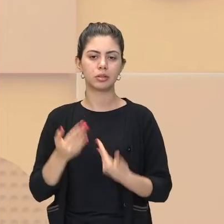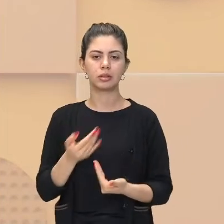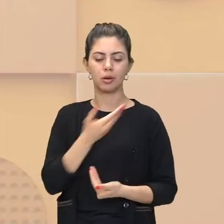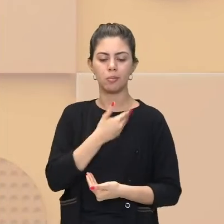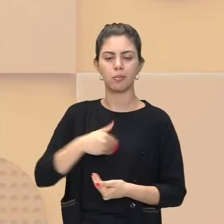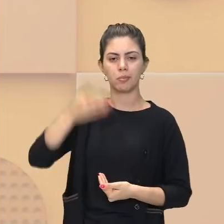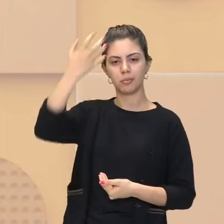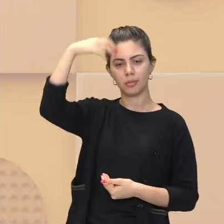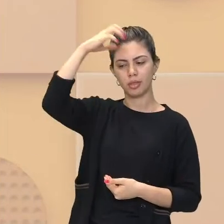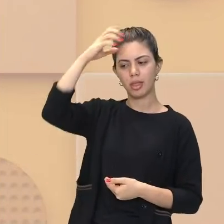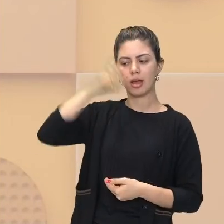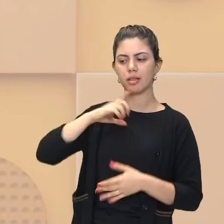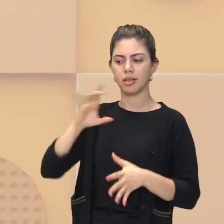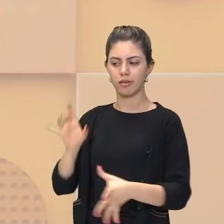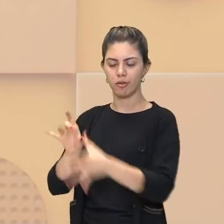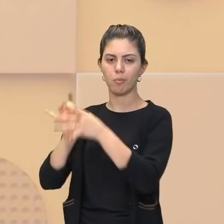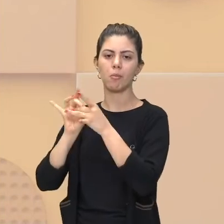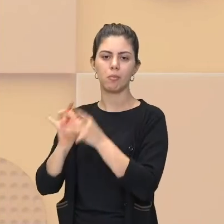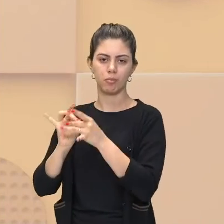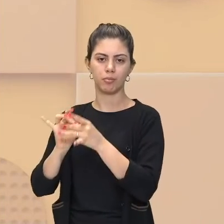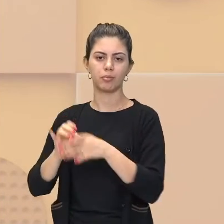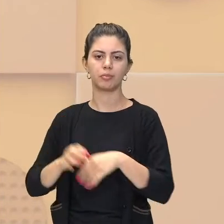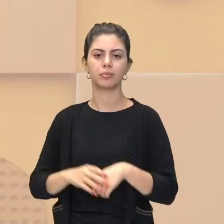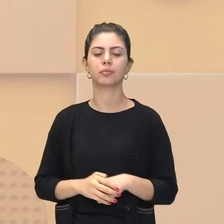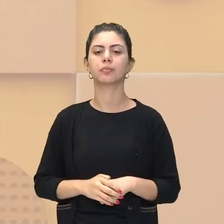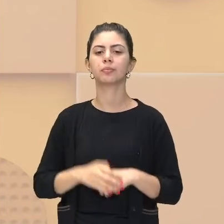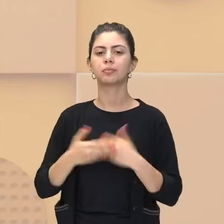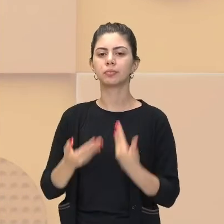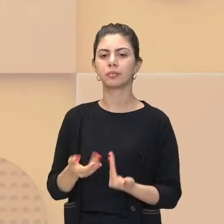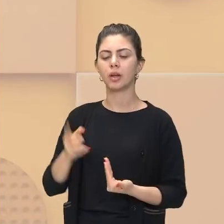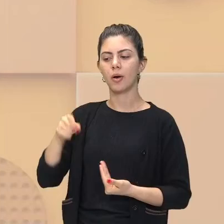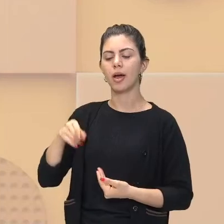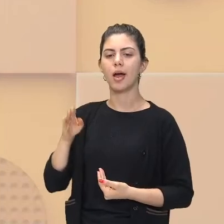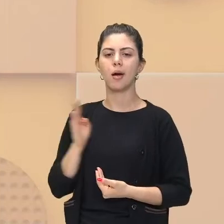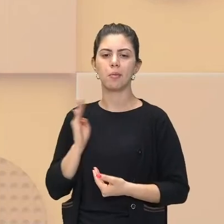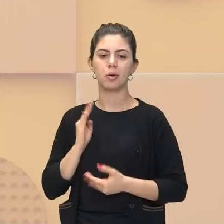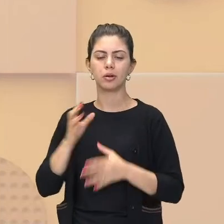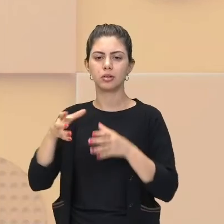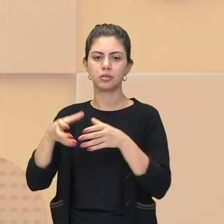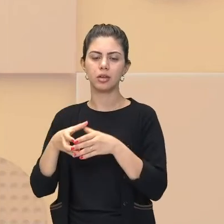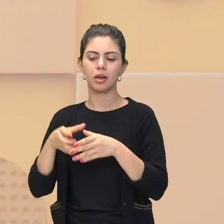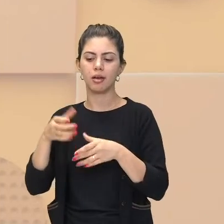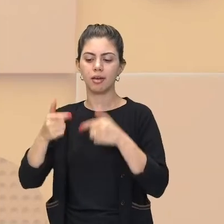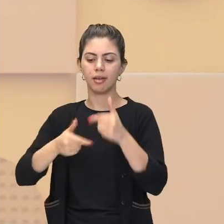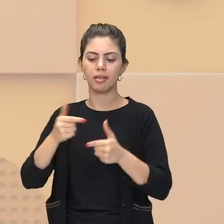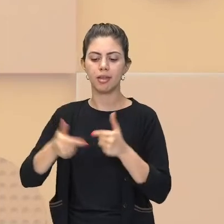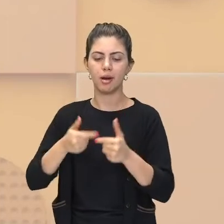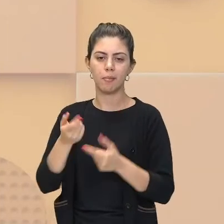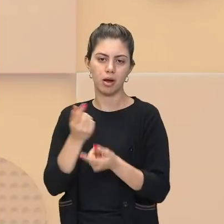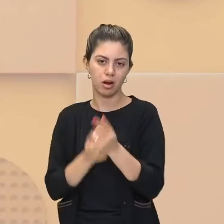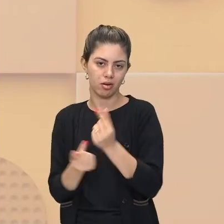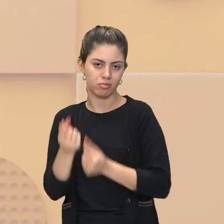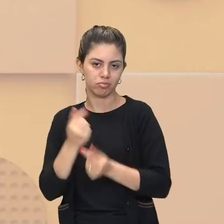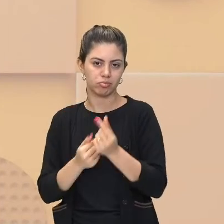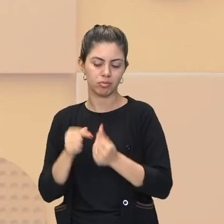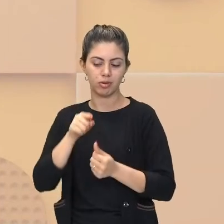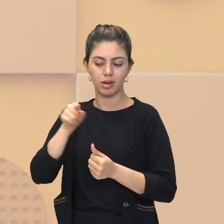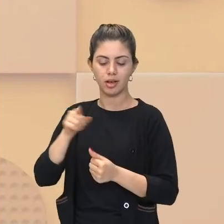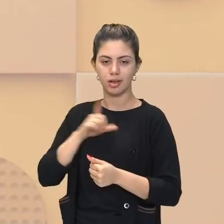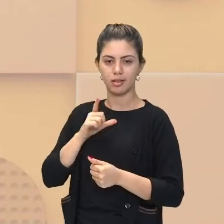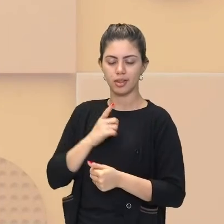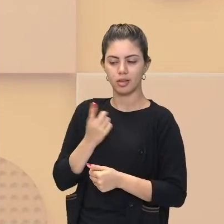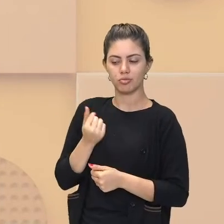vai fazer uma aliança com essa burguesia. E a burguesia é aquela que trabalha com o comércio. É aquela que tem o dinheiro